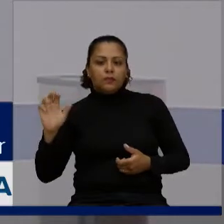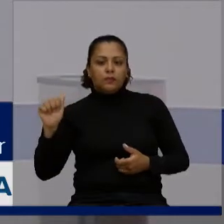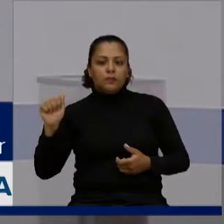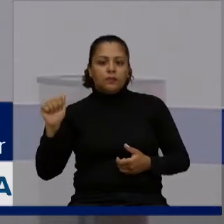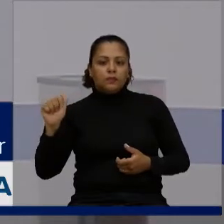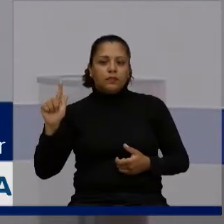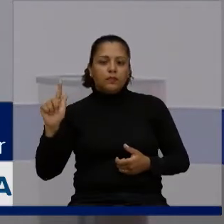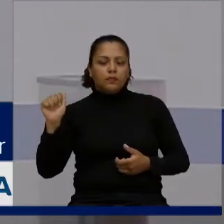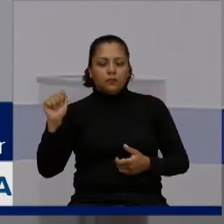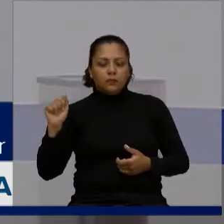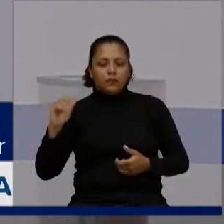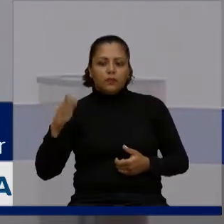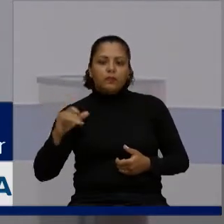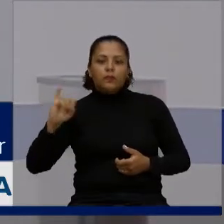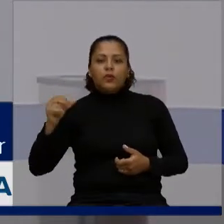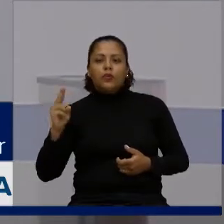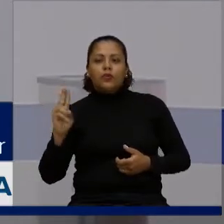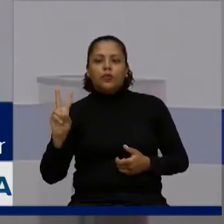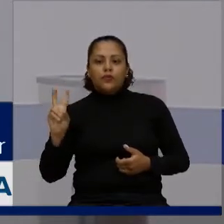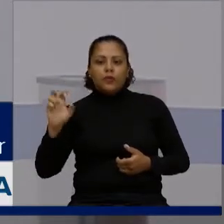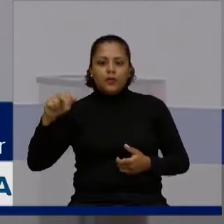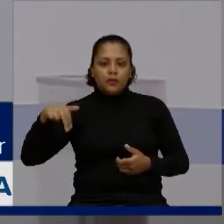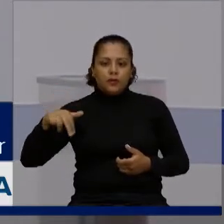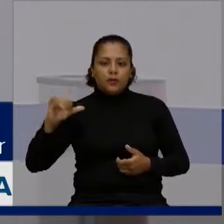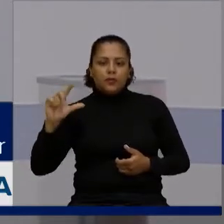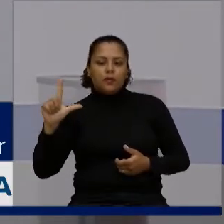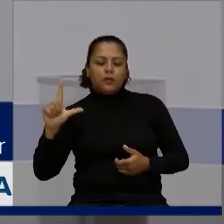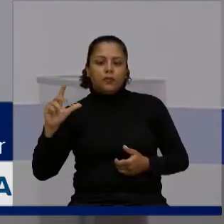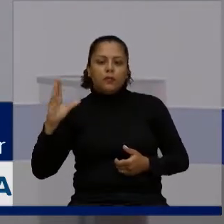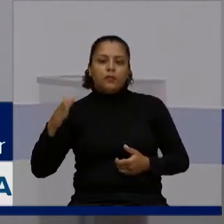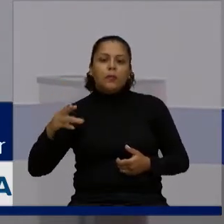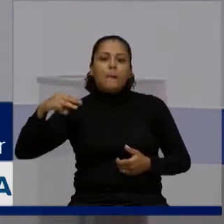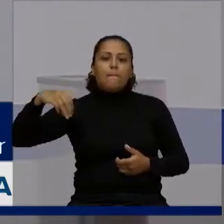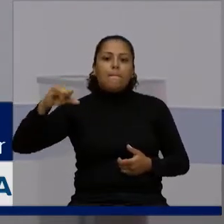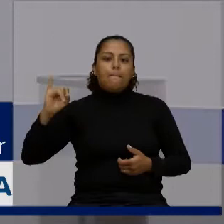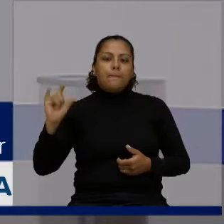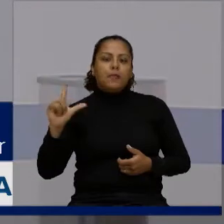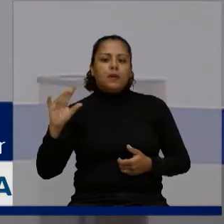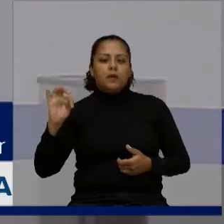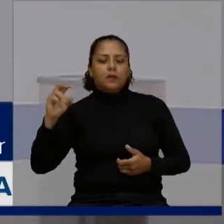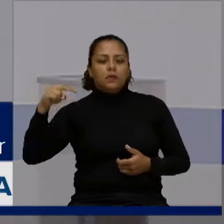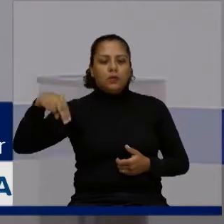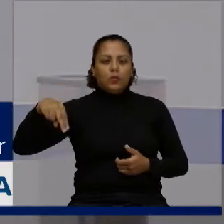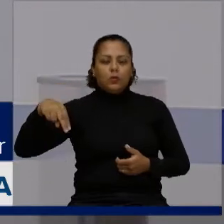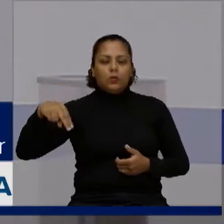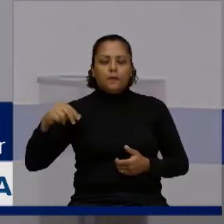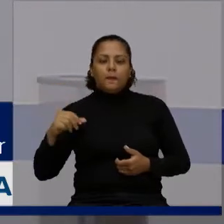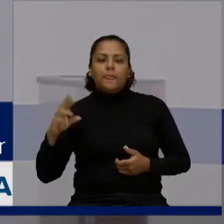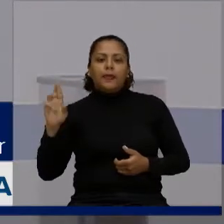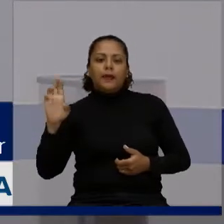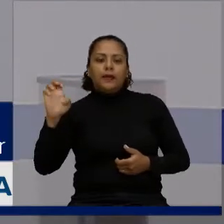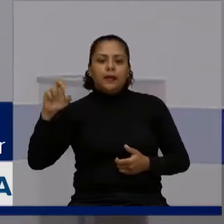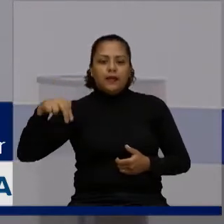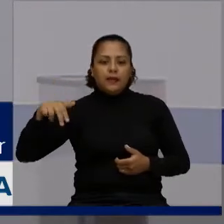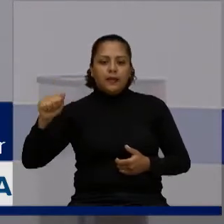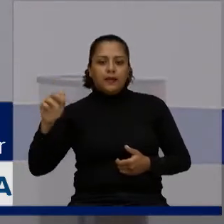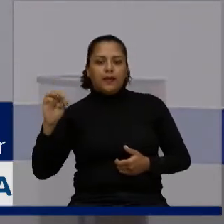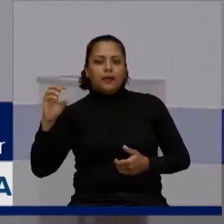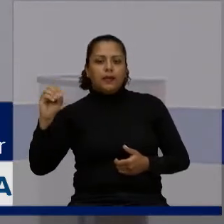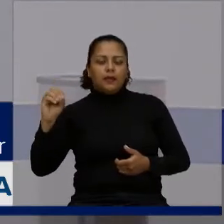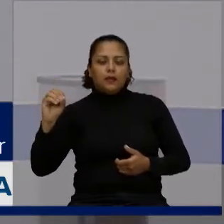vereador Juvenil Silvério, vereador Milton Vieira Filho, vereador Renato